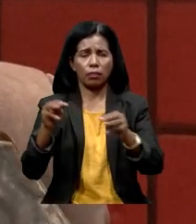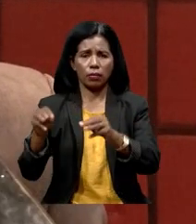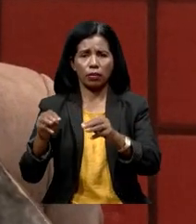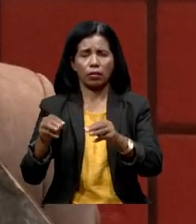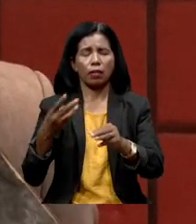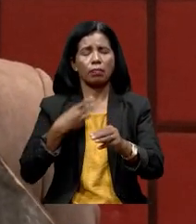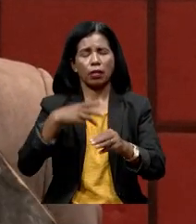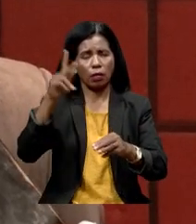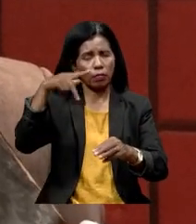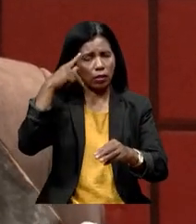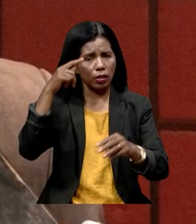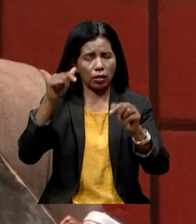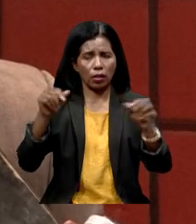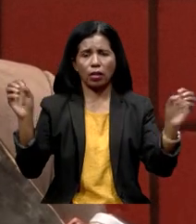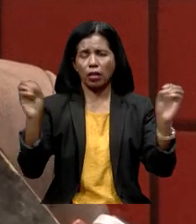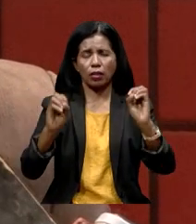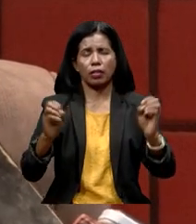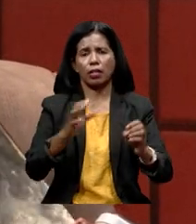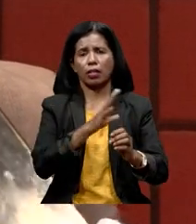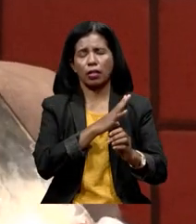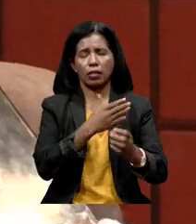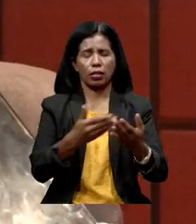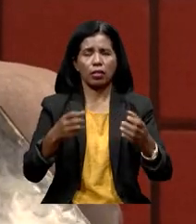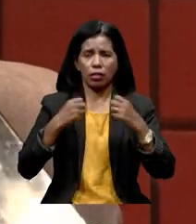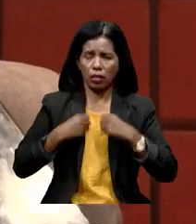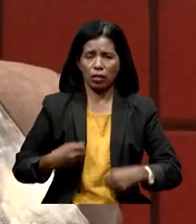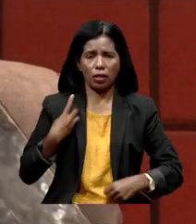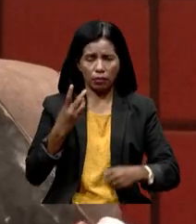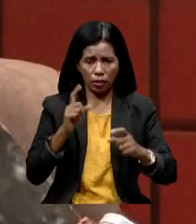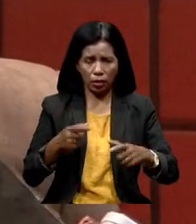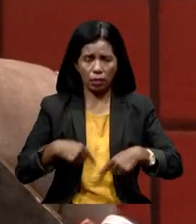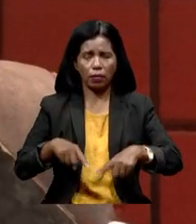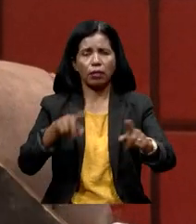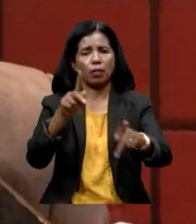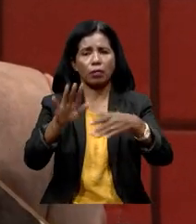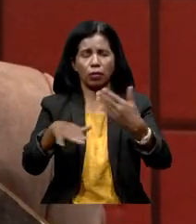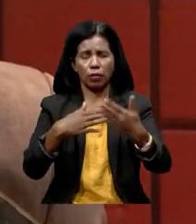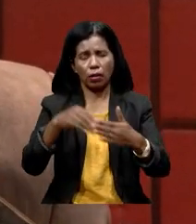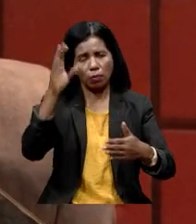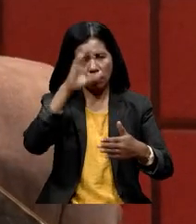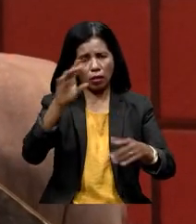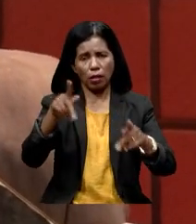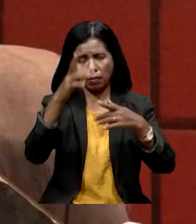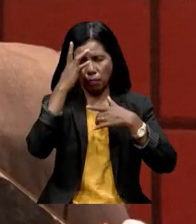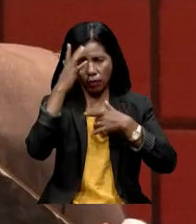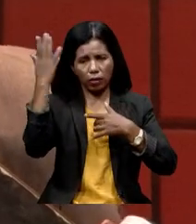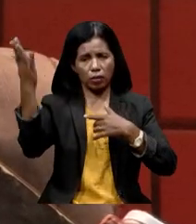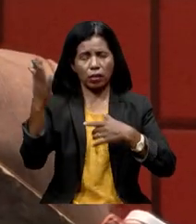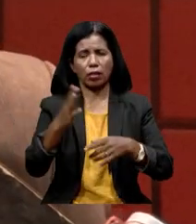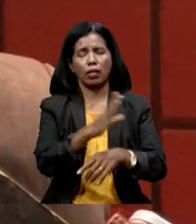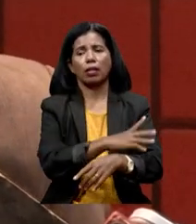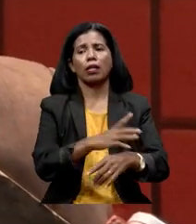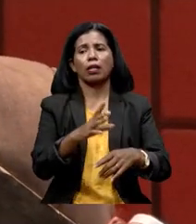minha política idane laos ia facilidade de saúde. Mas ame tem que ba na ya comunidade, atubuka ema mora sia comunidade.